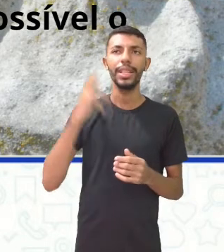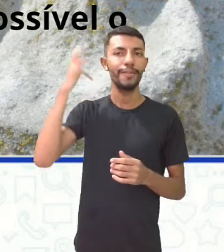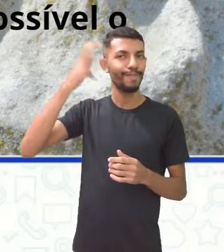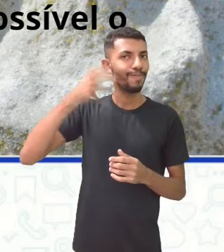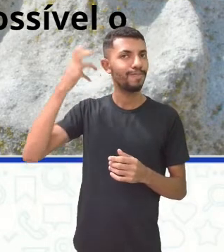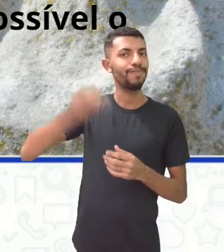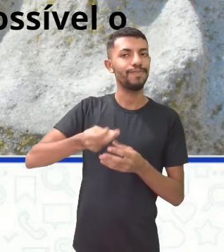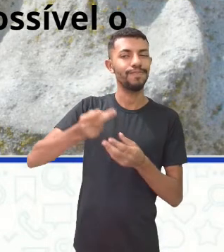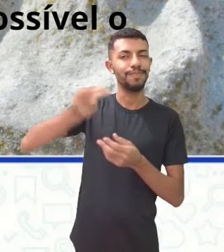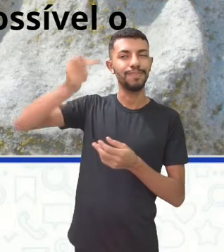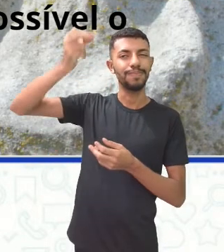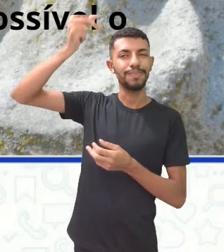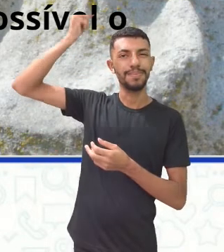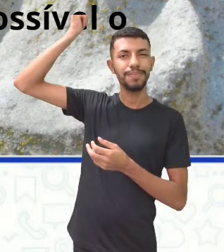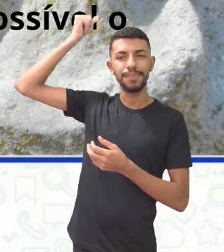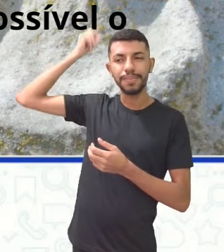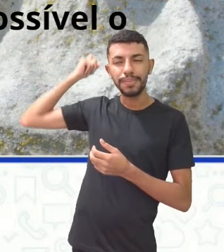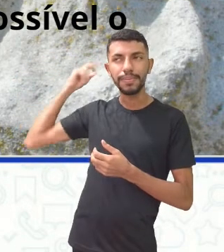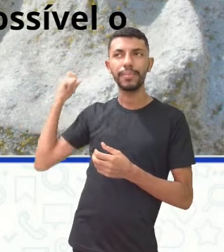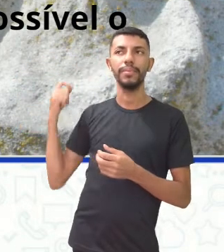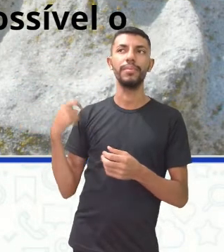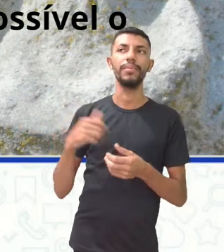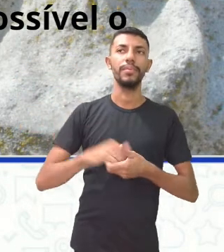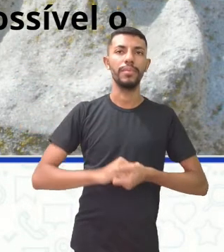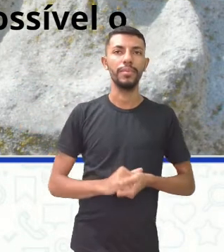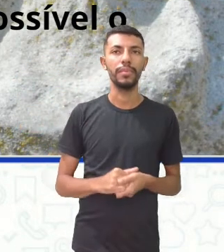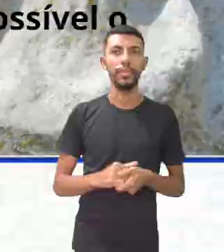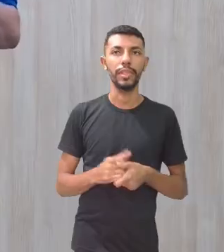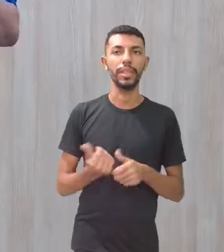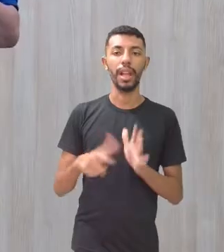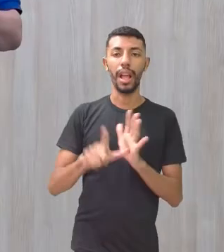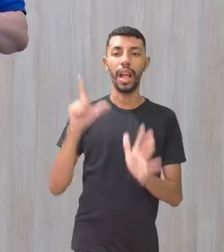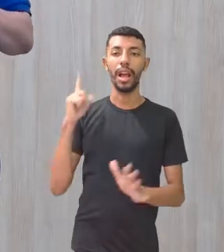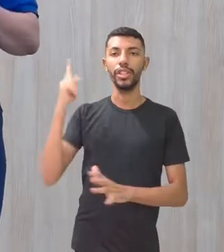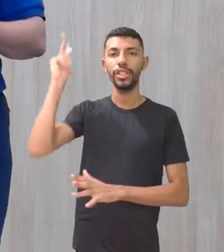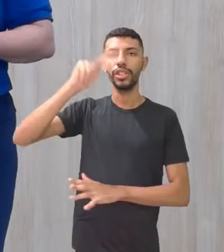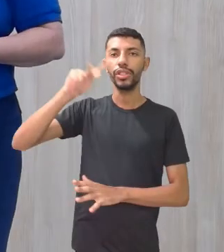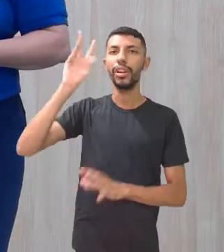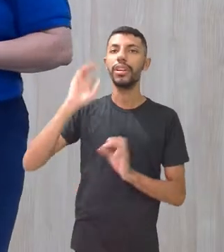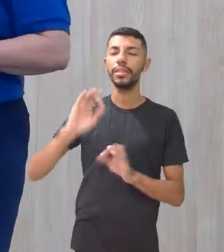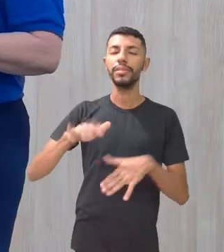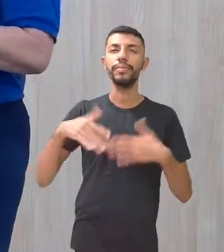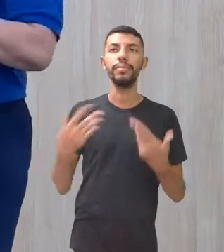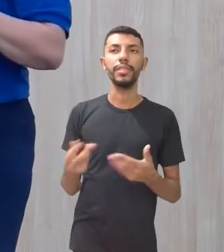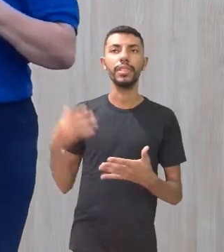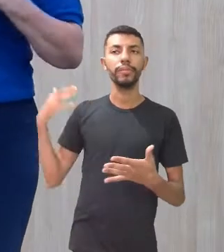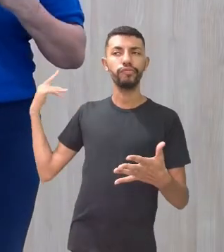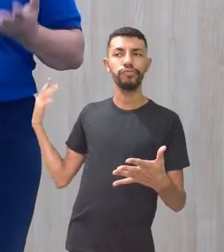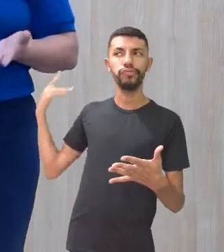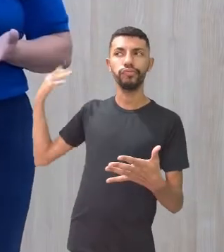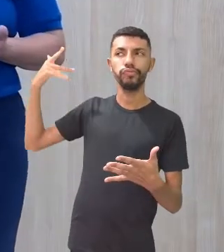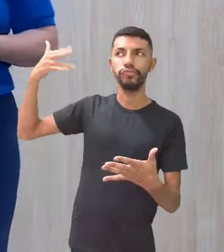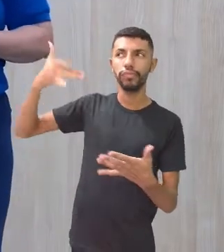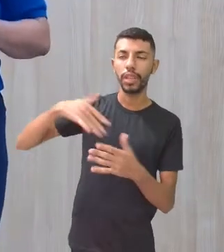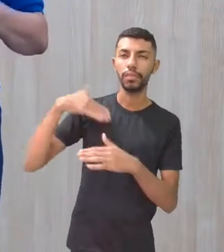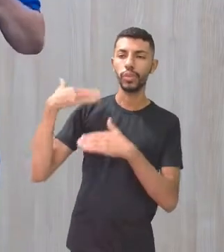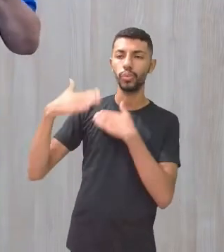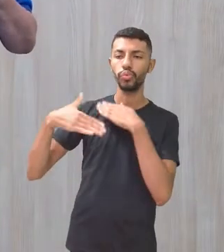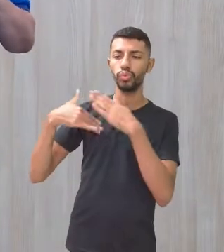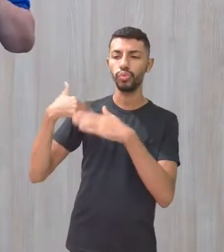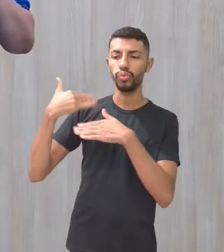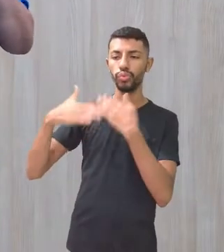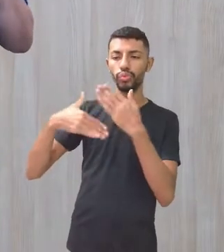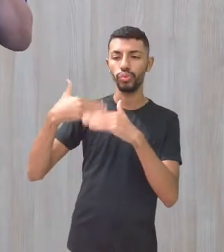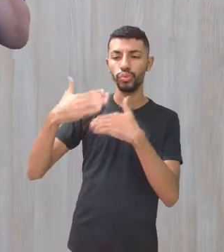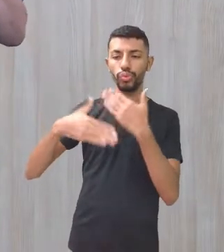música, desde a pré-história. Então, de lá para cá, isso foi se desenvolvendo, né,